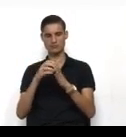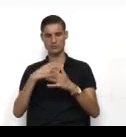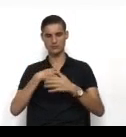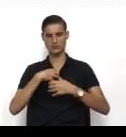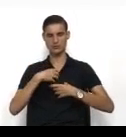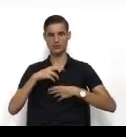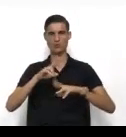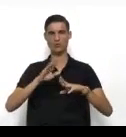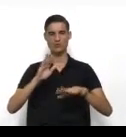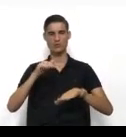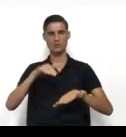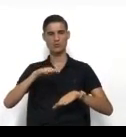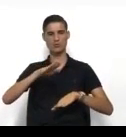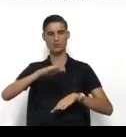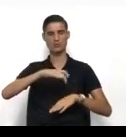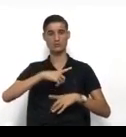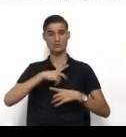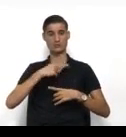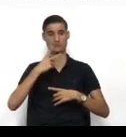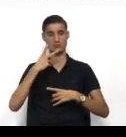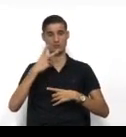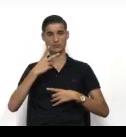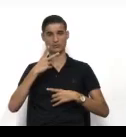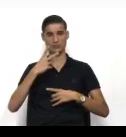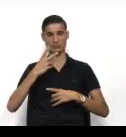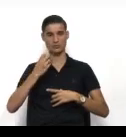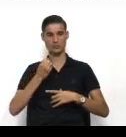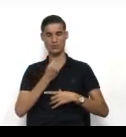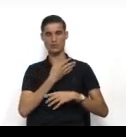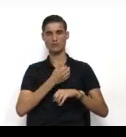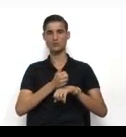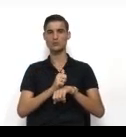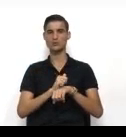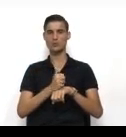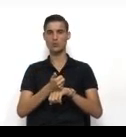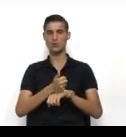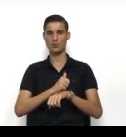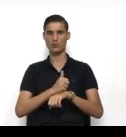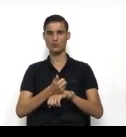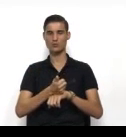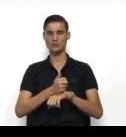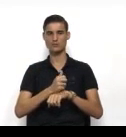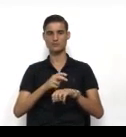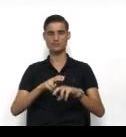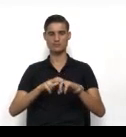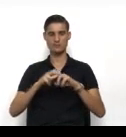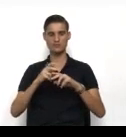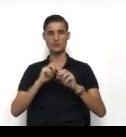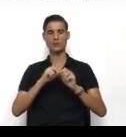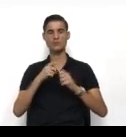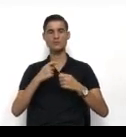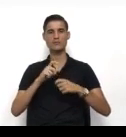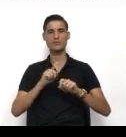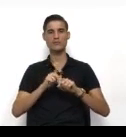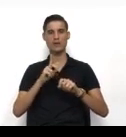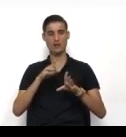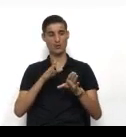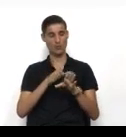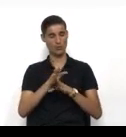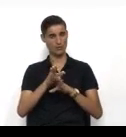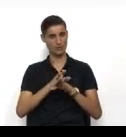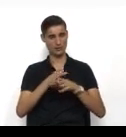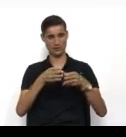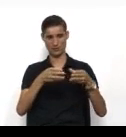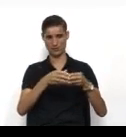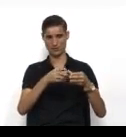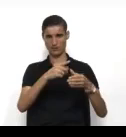efeitos de ondas em 2 novos games. Então, para isso, olha o que nós vamos ter que fazer. Orientar a equipe